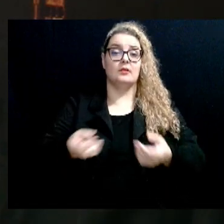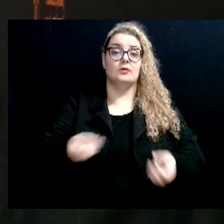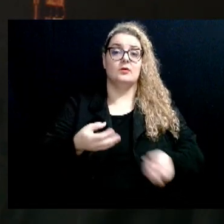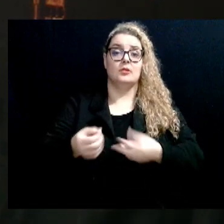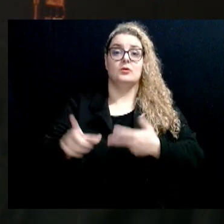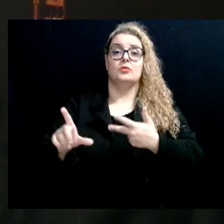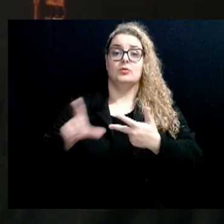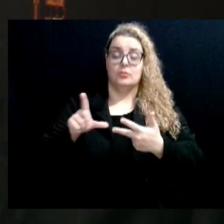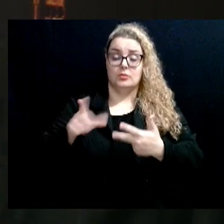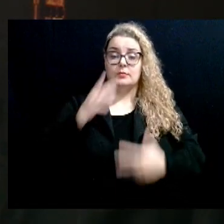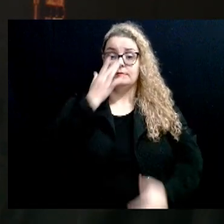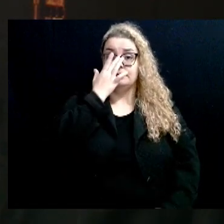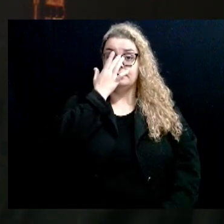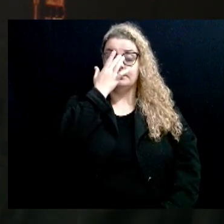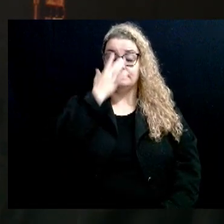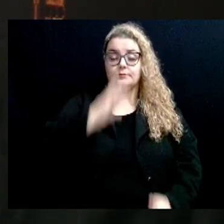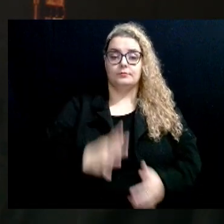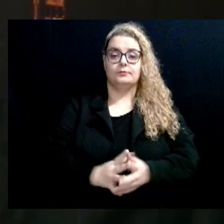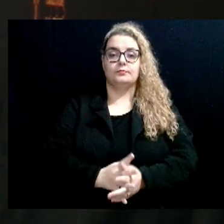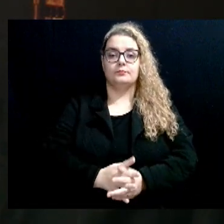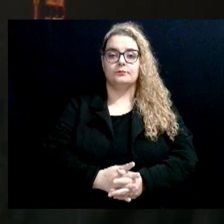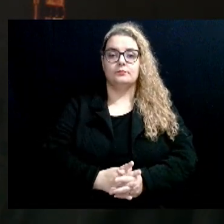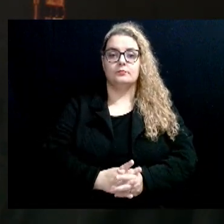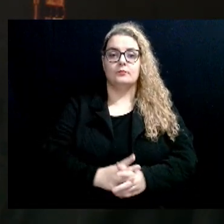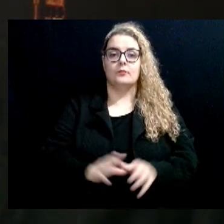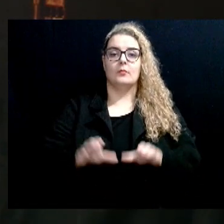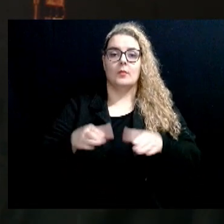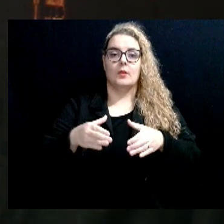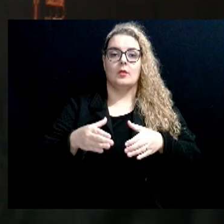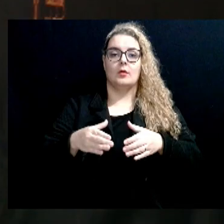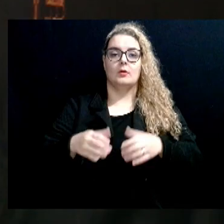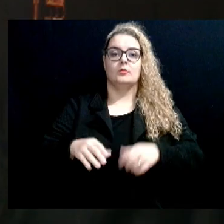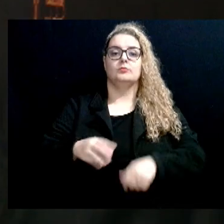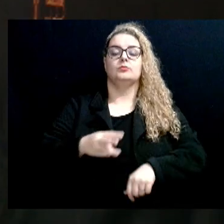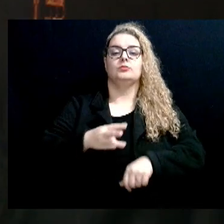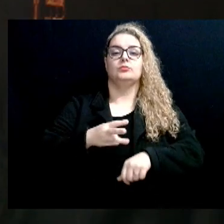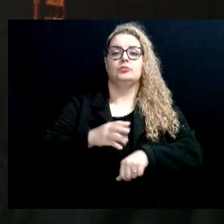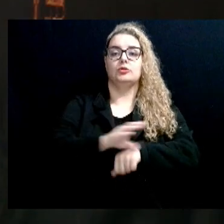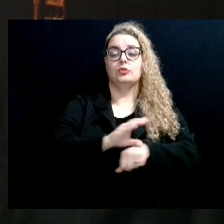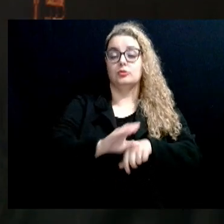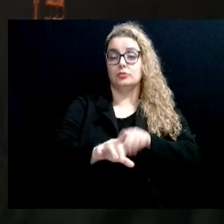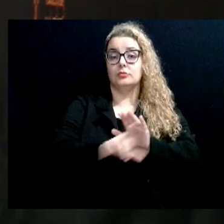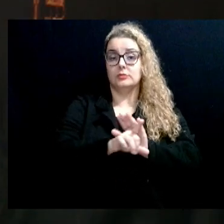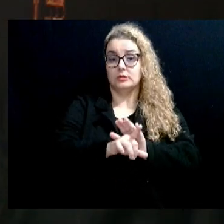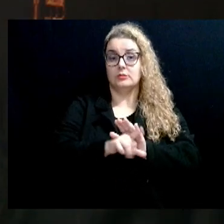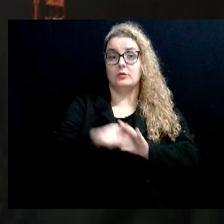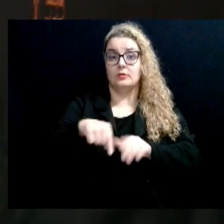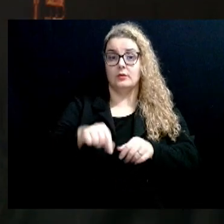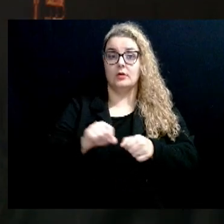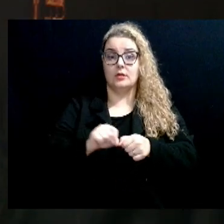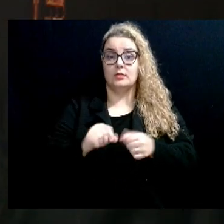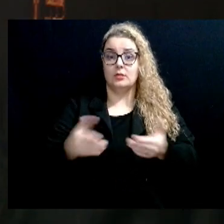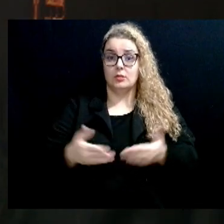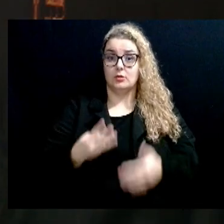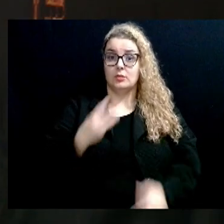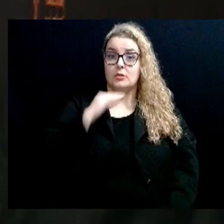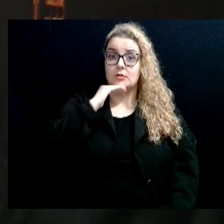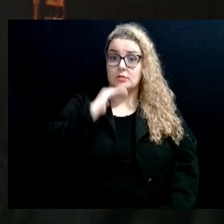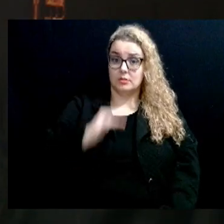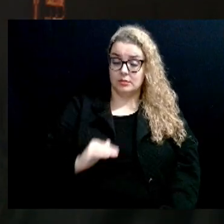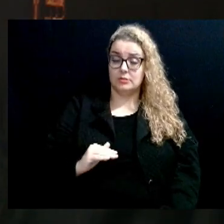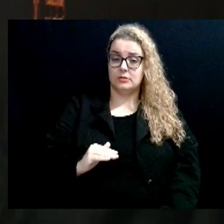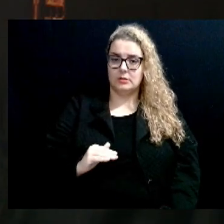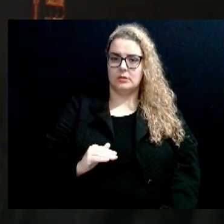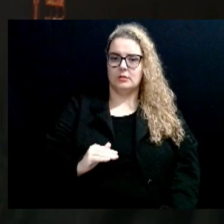Legislativo. A Comissão de Constituição e Legalidade da Câmara de Campinas realiza hoje, às 15h, a 8ª